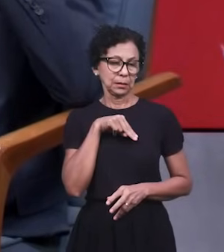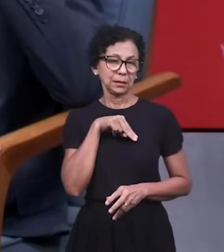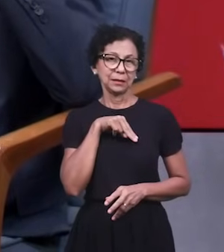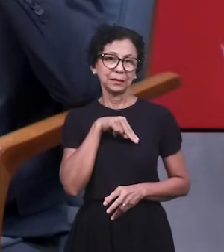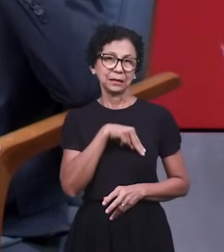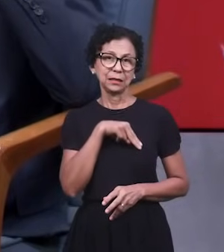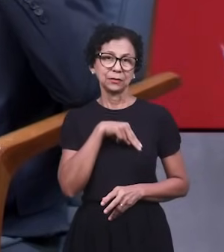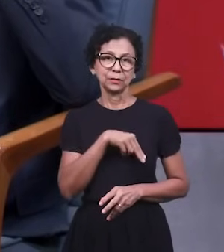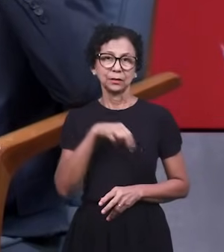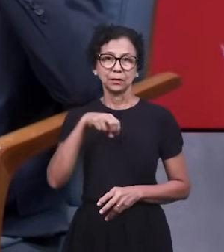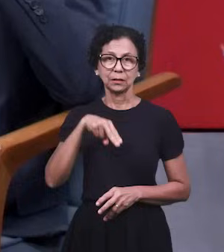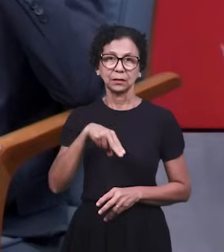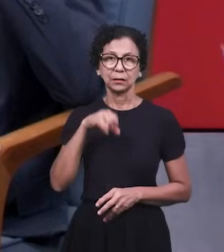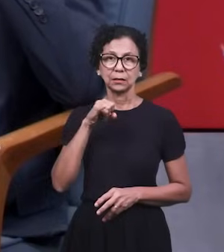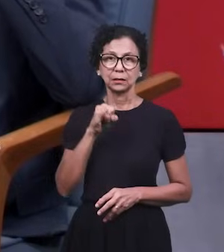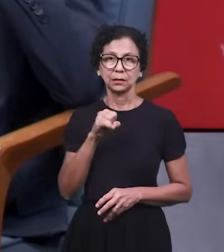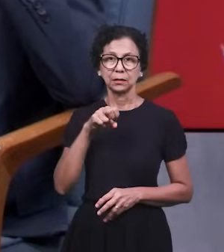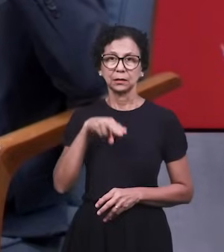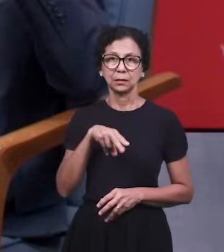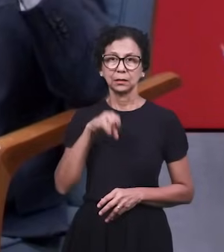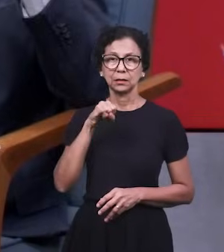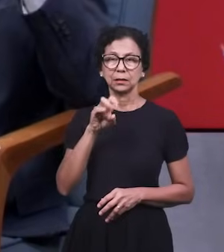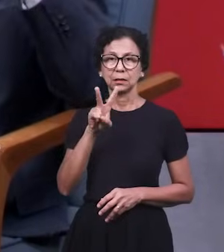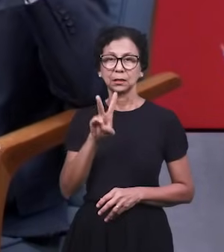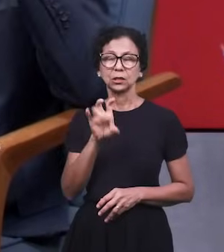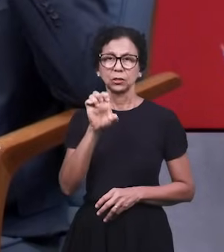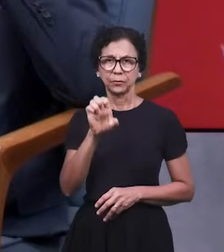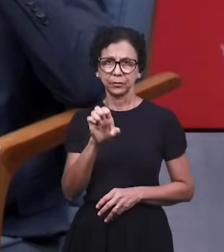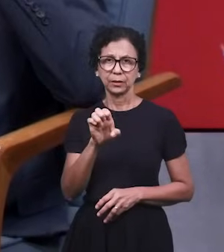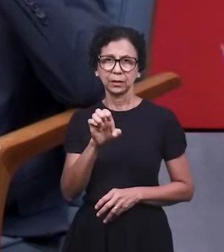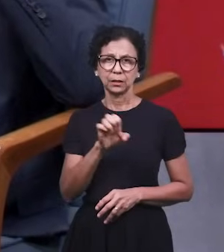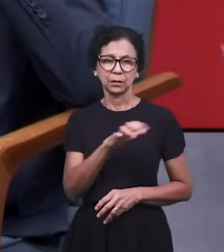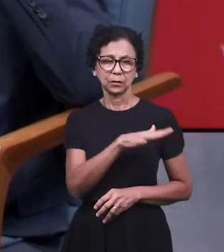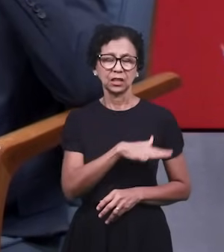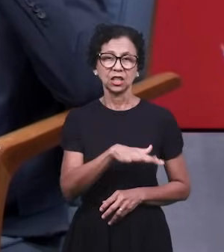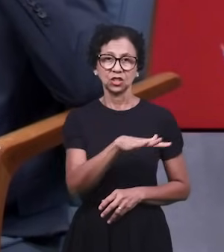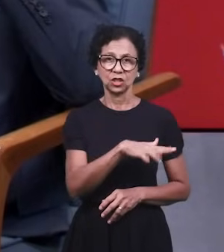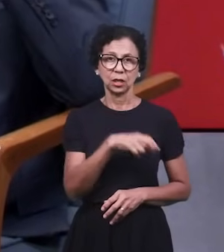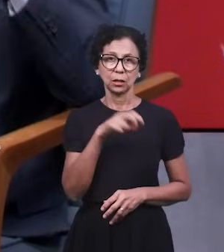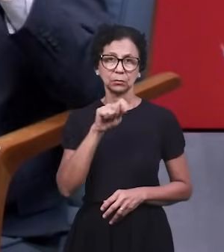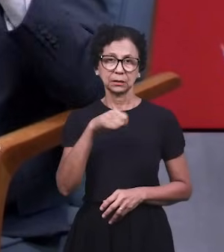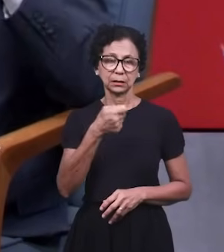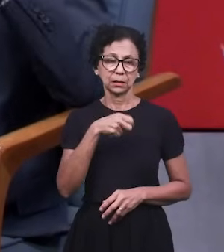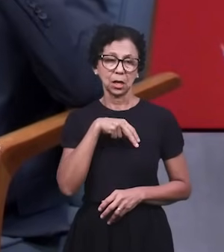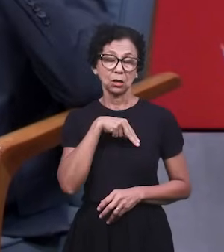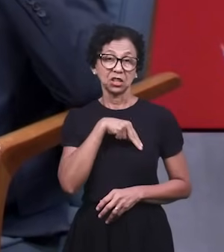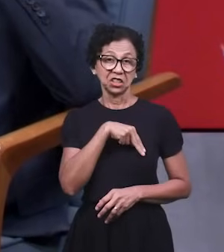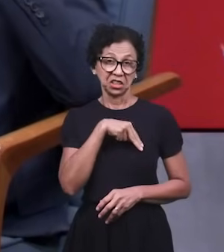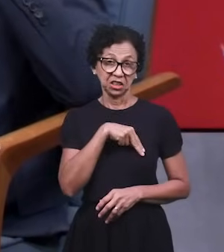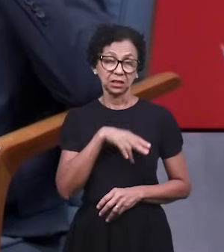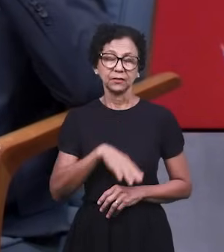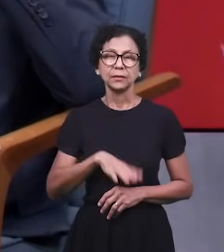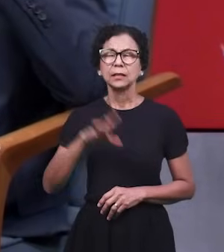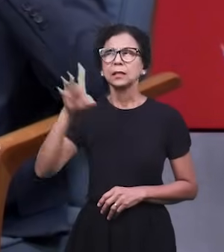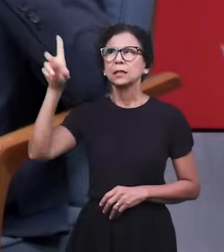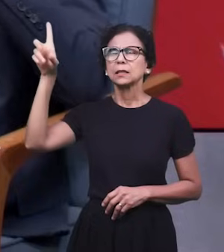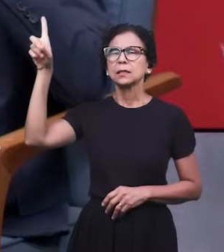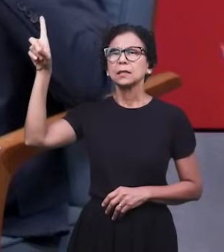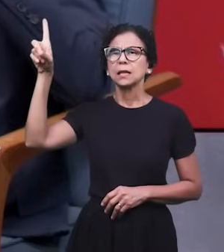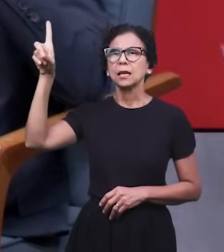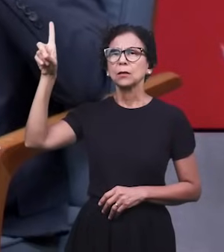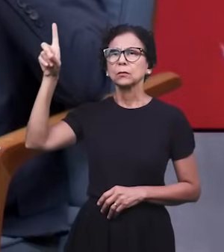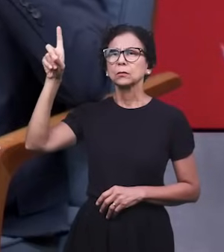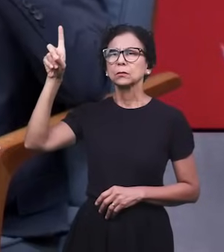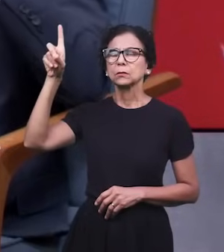profecia que exortava, corrigia o povo, mostrava a situação do povo para que o povo